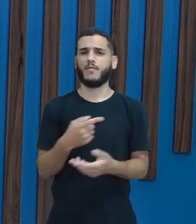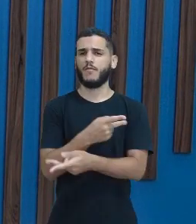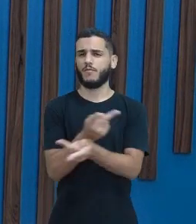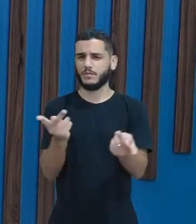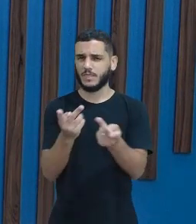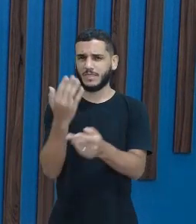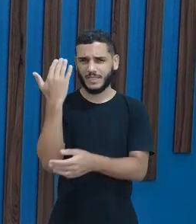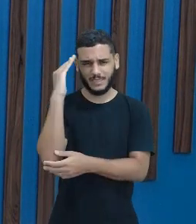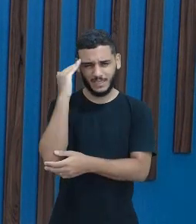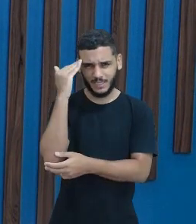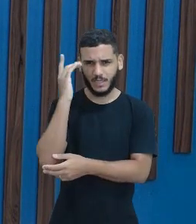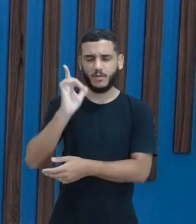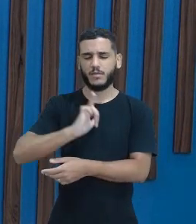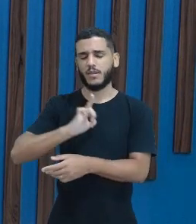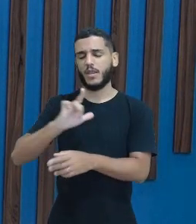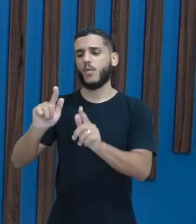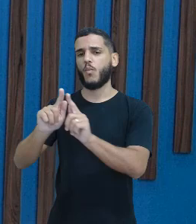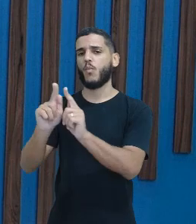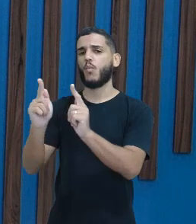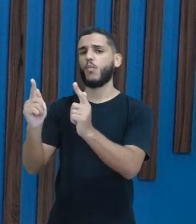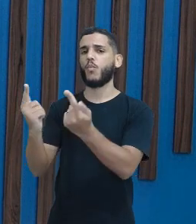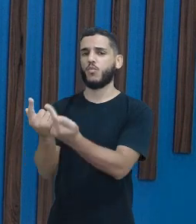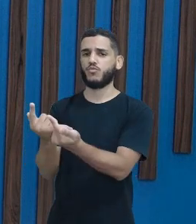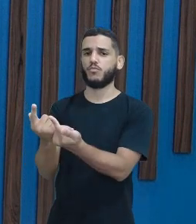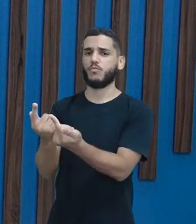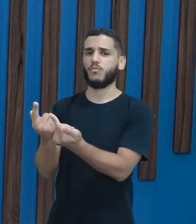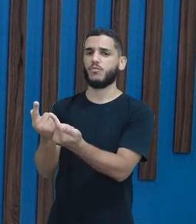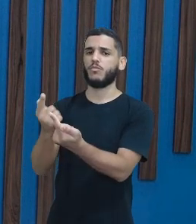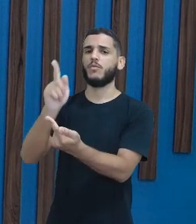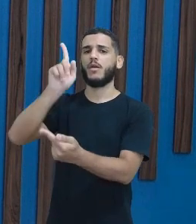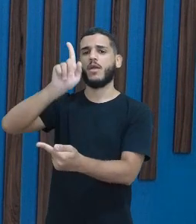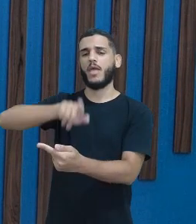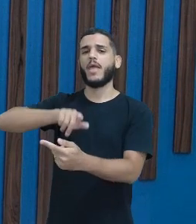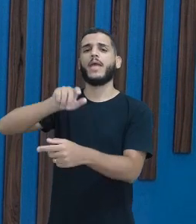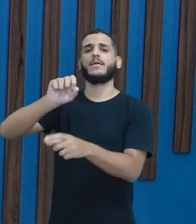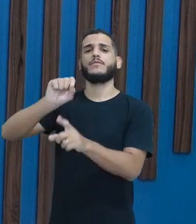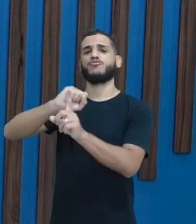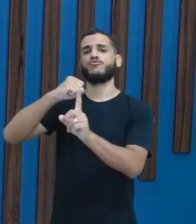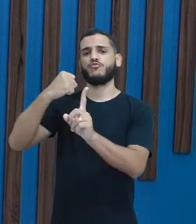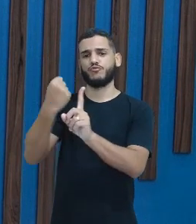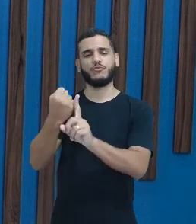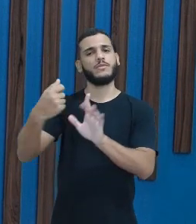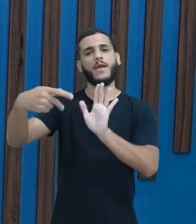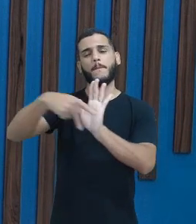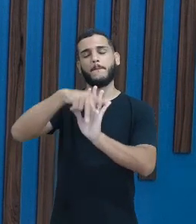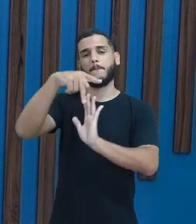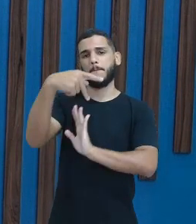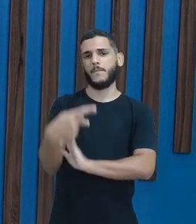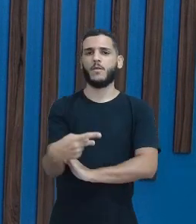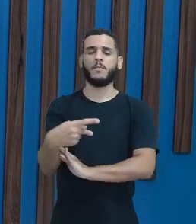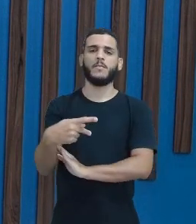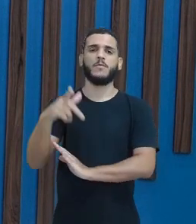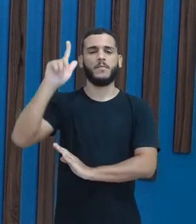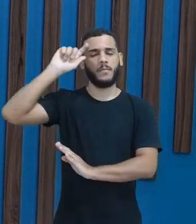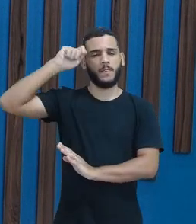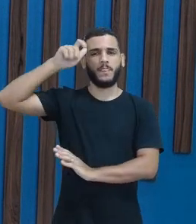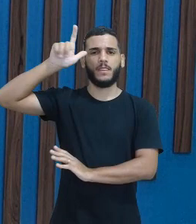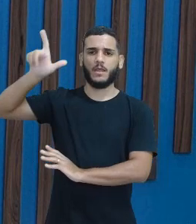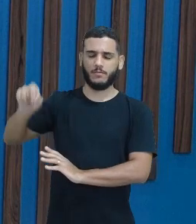entenderam? É um grupo social dentro da sociedade africana, destes